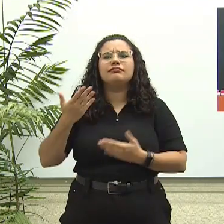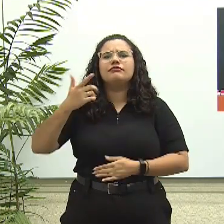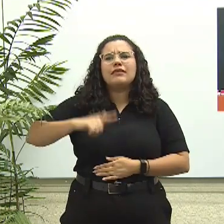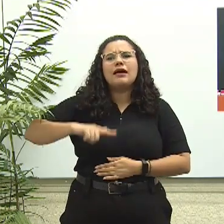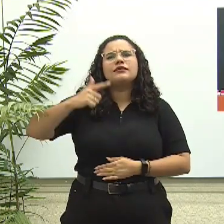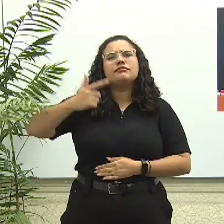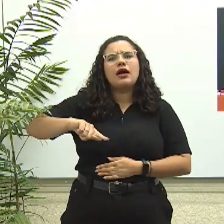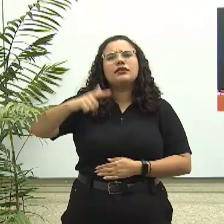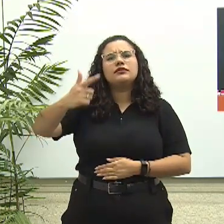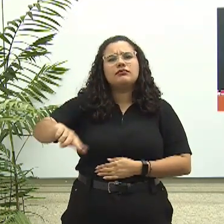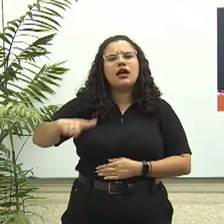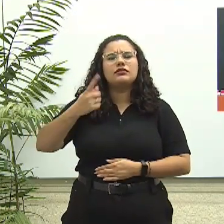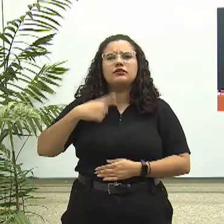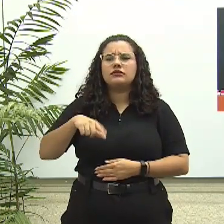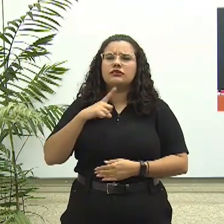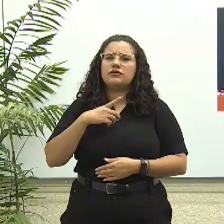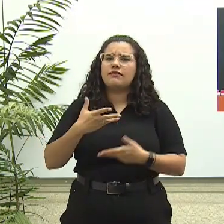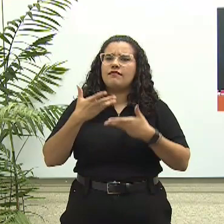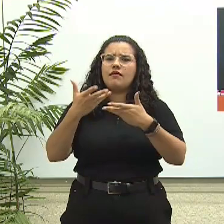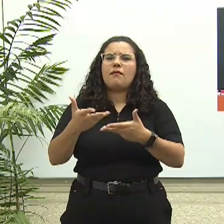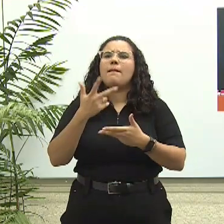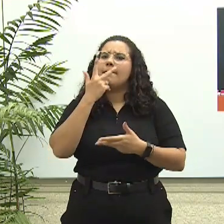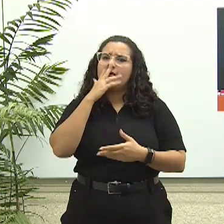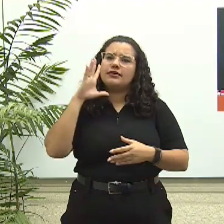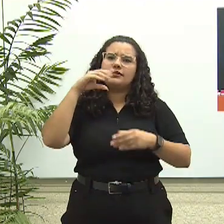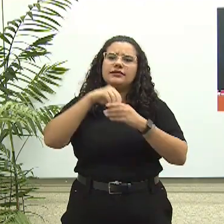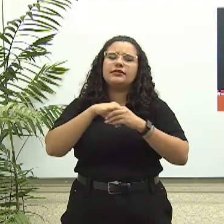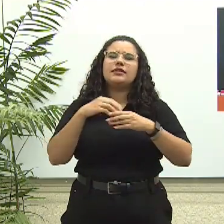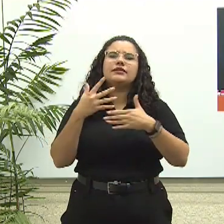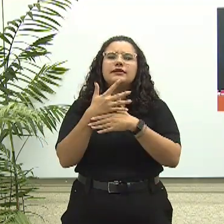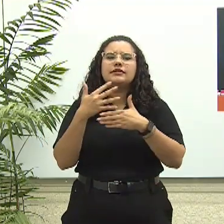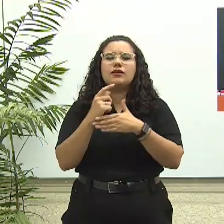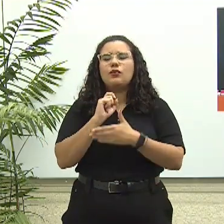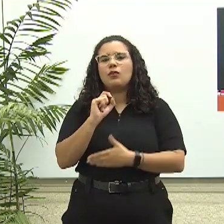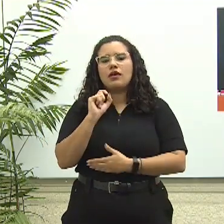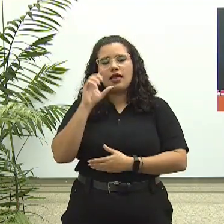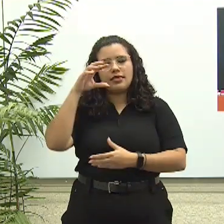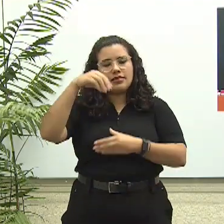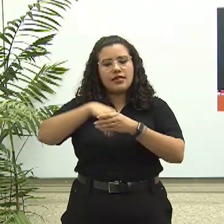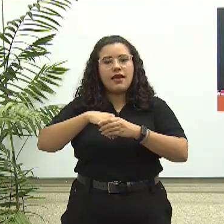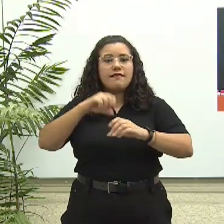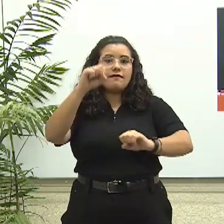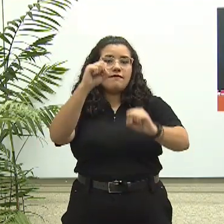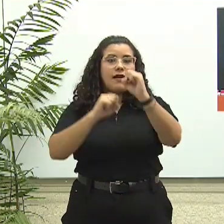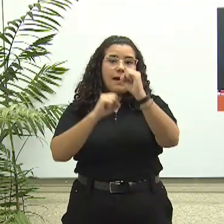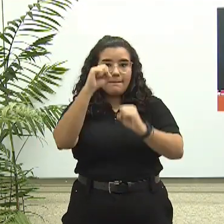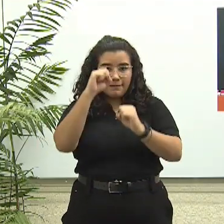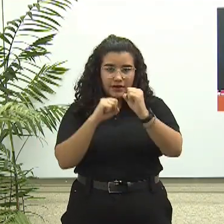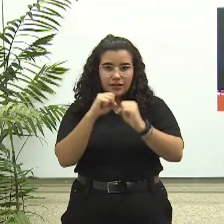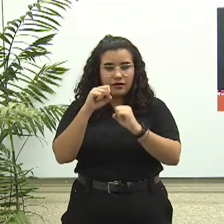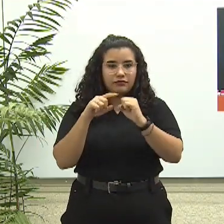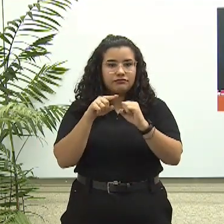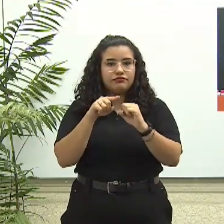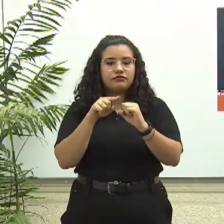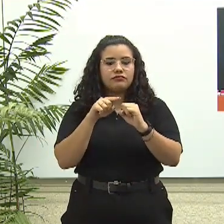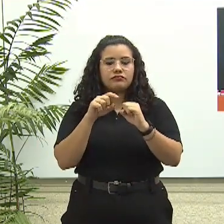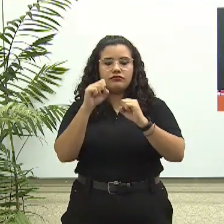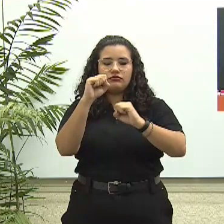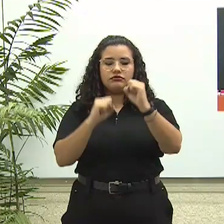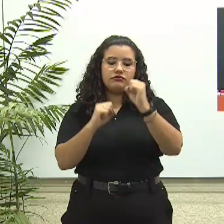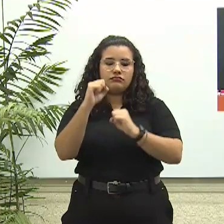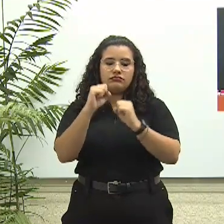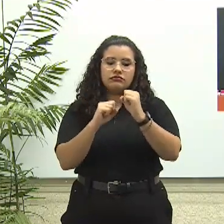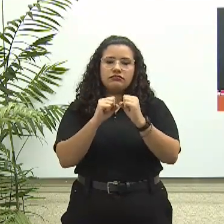Nós Somos convidados nessa Fabric realização da cidade que é o quê é quando a fábrica ela ela ela ela sai do espaço